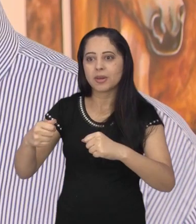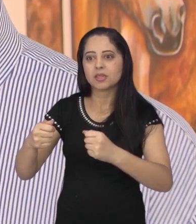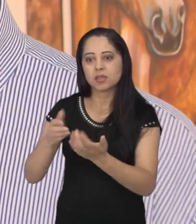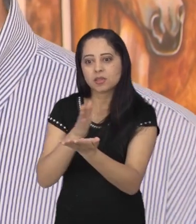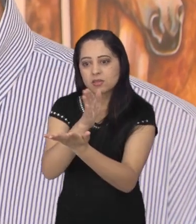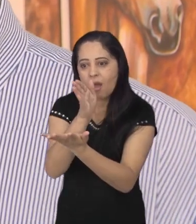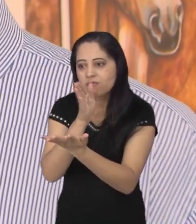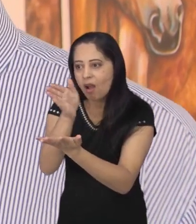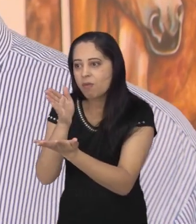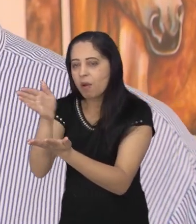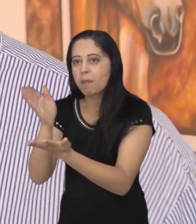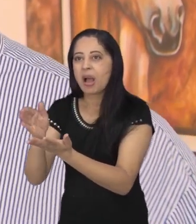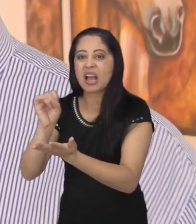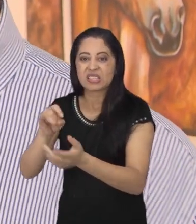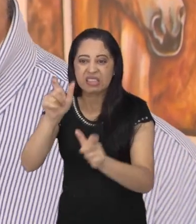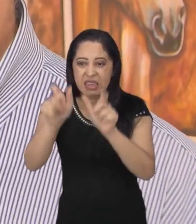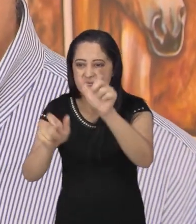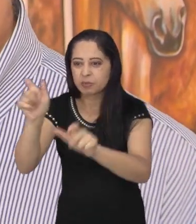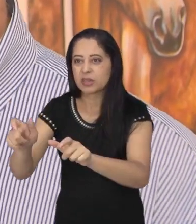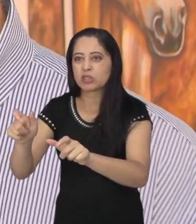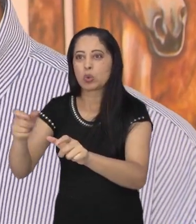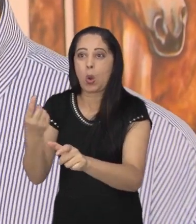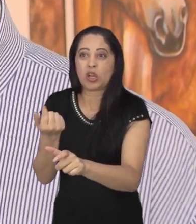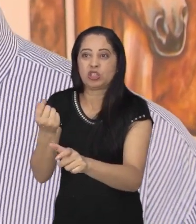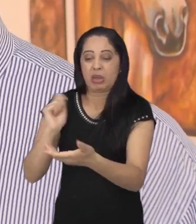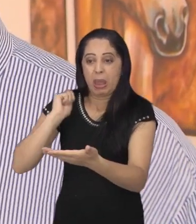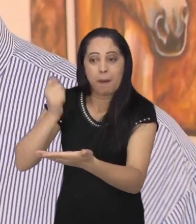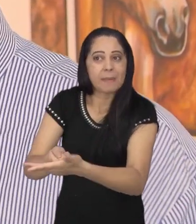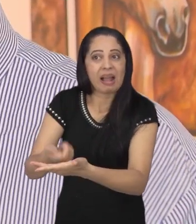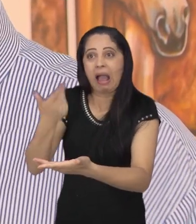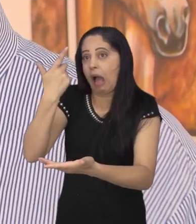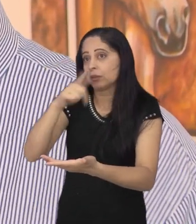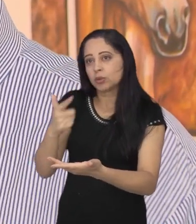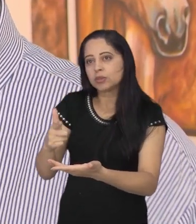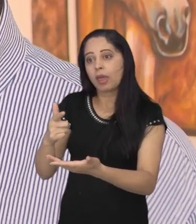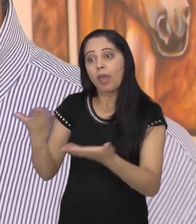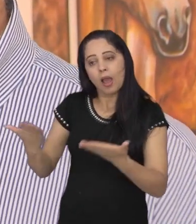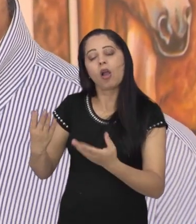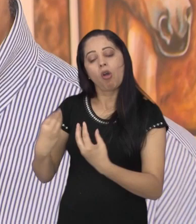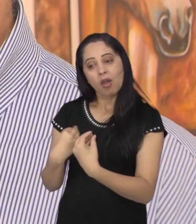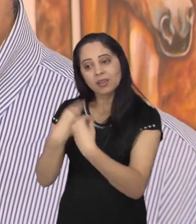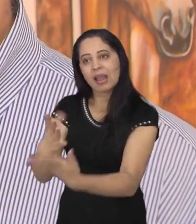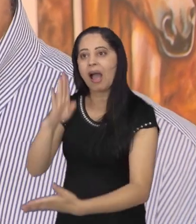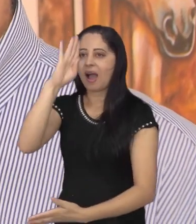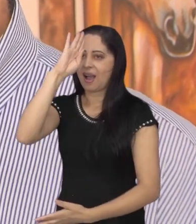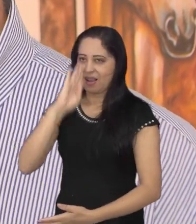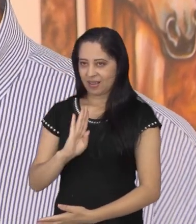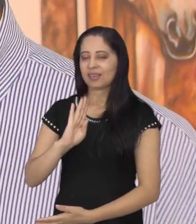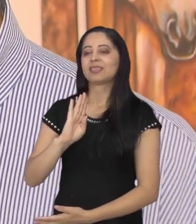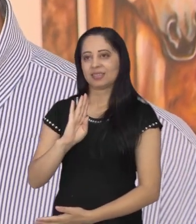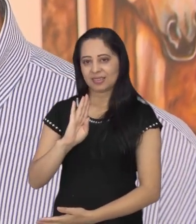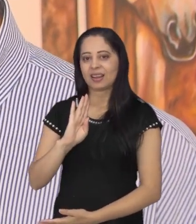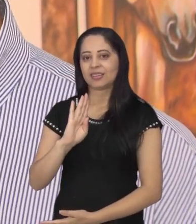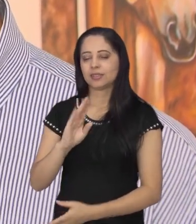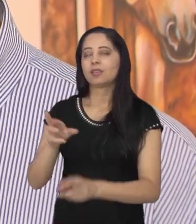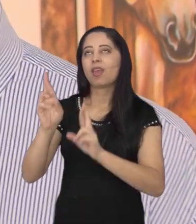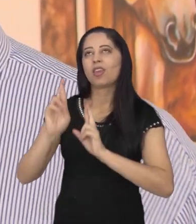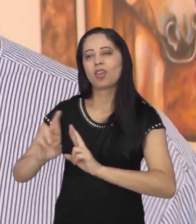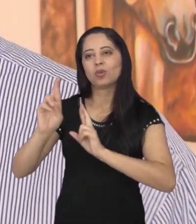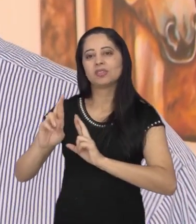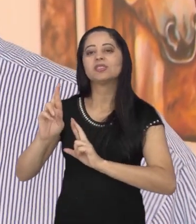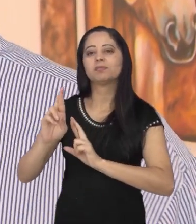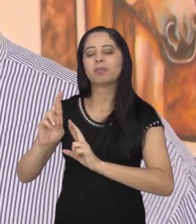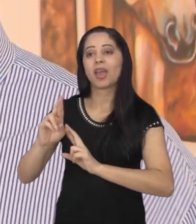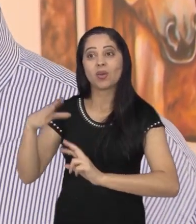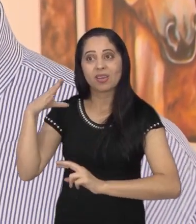mais pessoas que não têm condições, que não têm um convênio, não têm como pagar esse tratamento. Então, a gente está trazendo uma realidade que muitas pessoas não alcançam e a gente